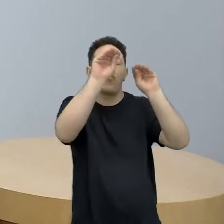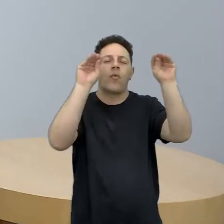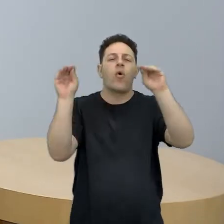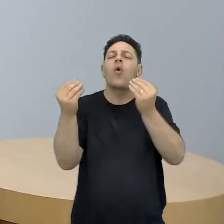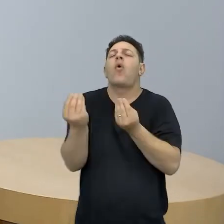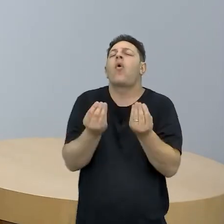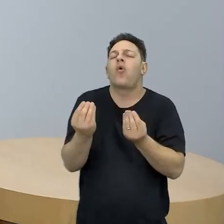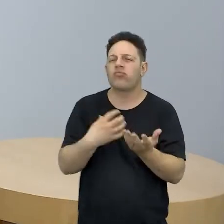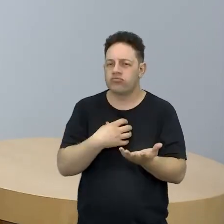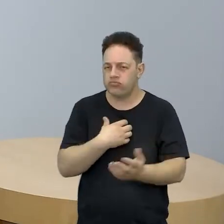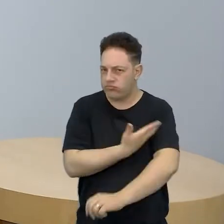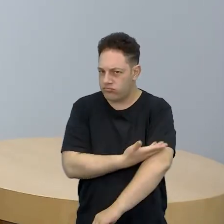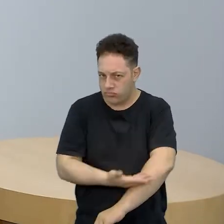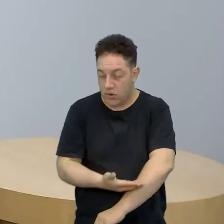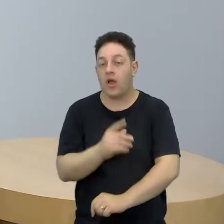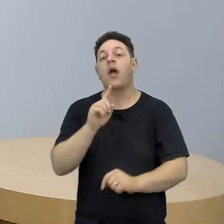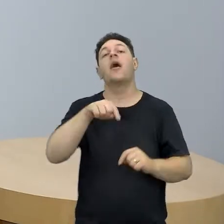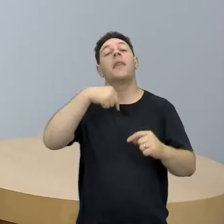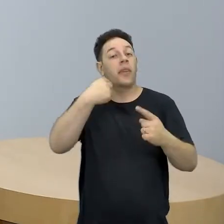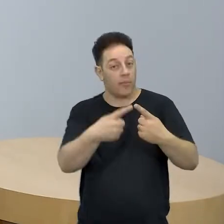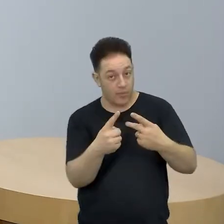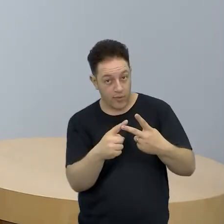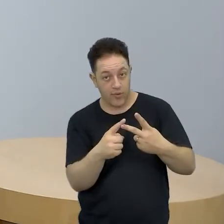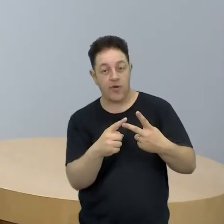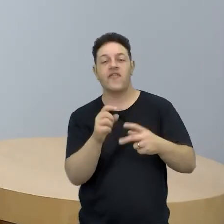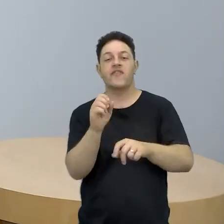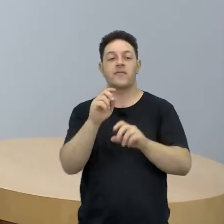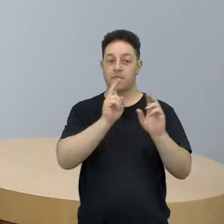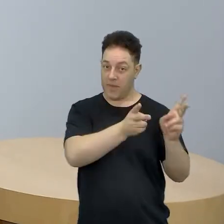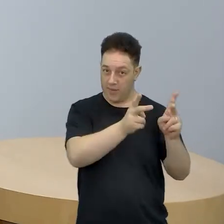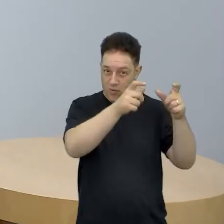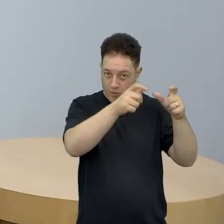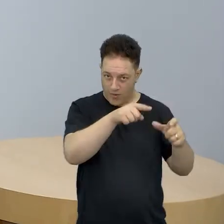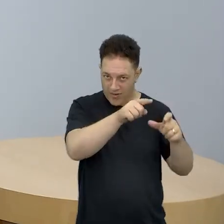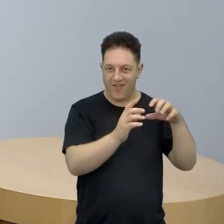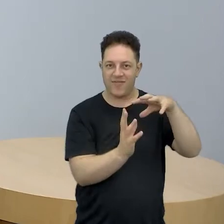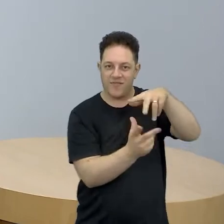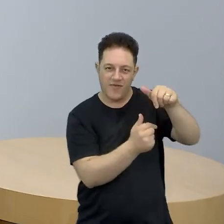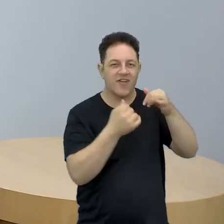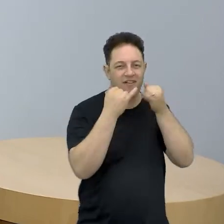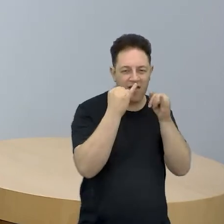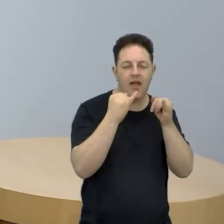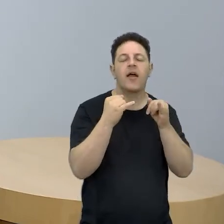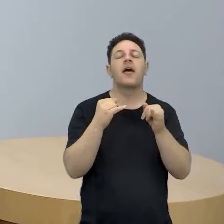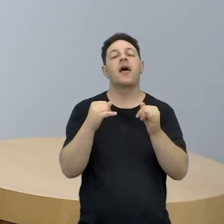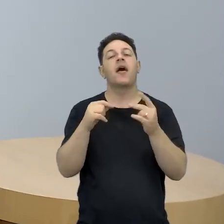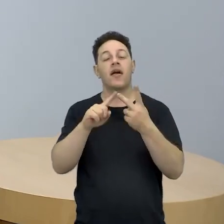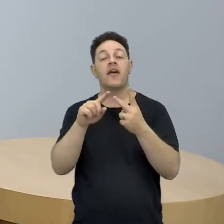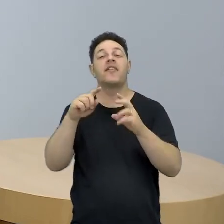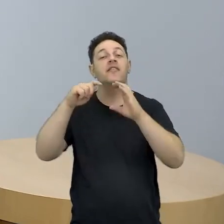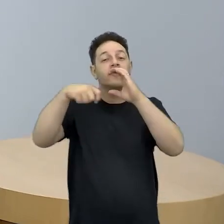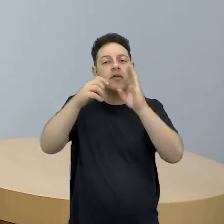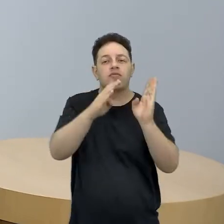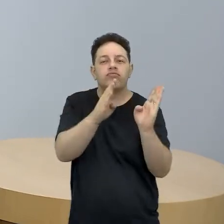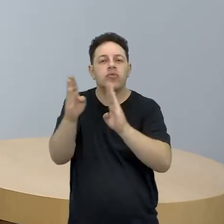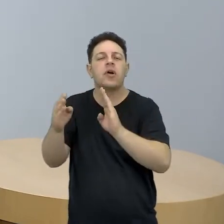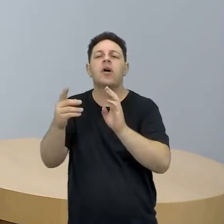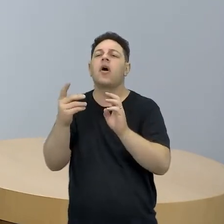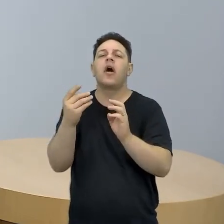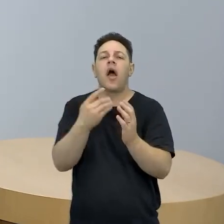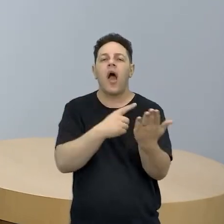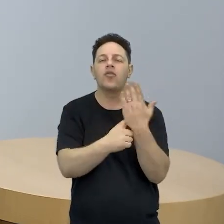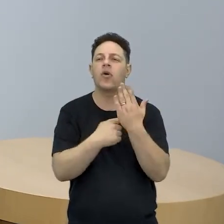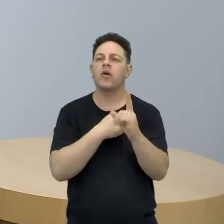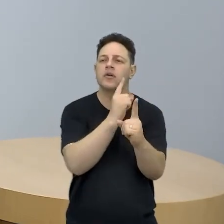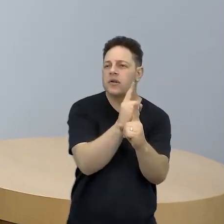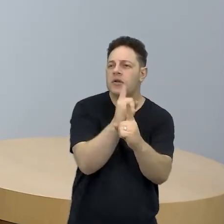depois a gente vai ver um outro vídeo desse mesmo canal aí, Mundo da Elétrica, como identificar esse tipo de